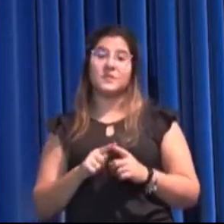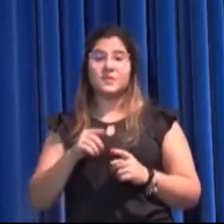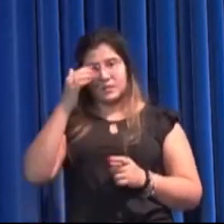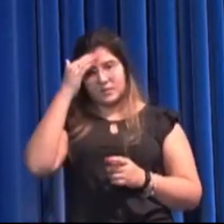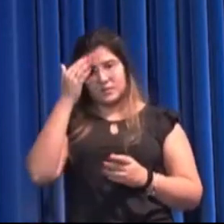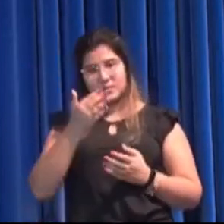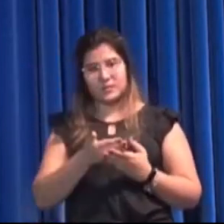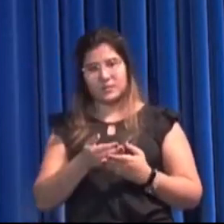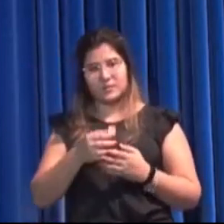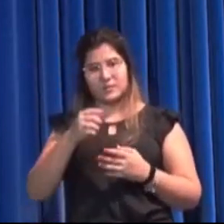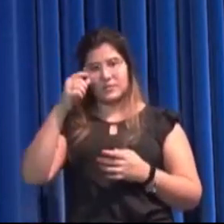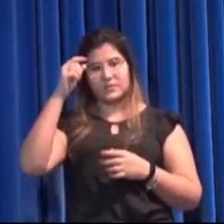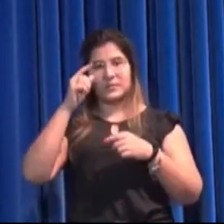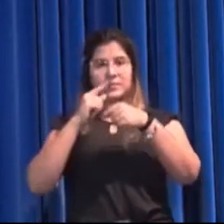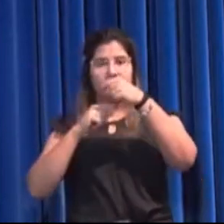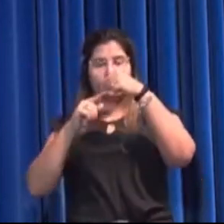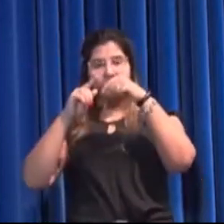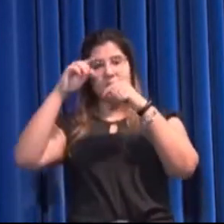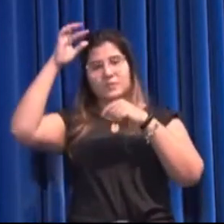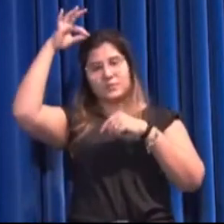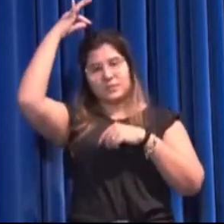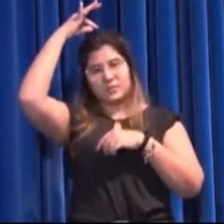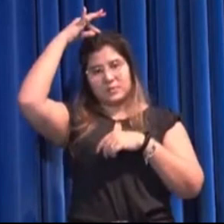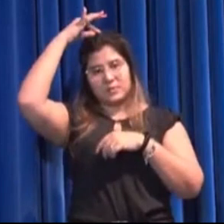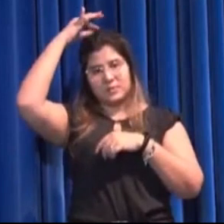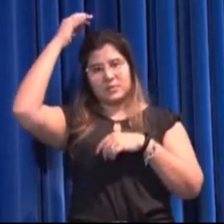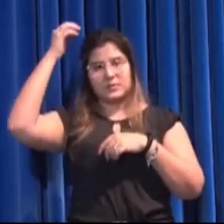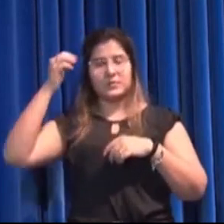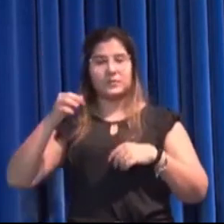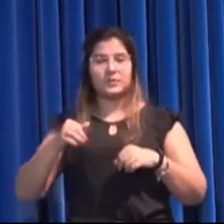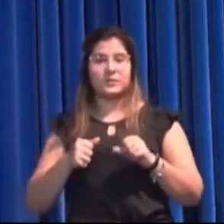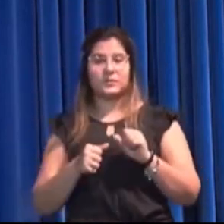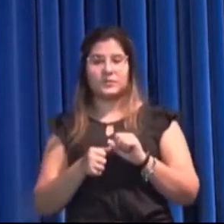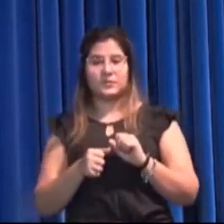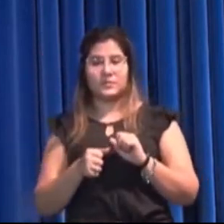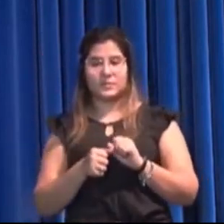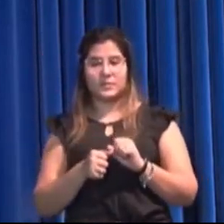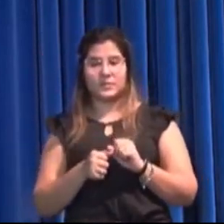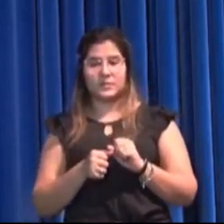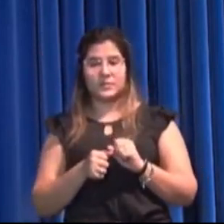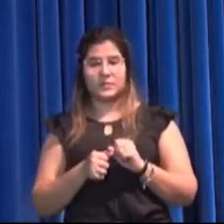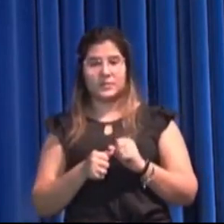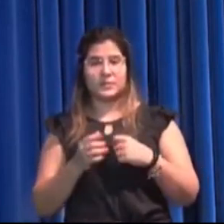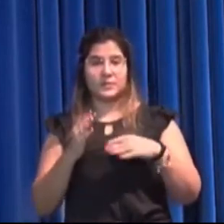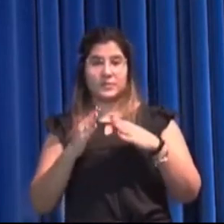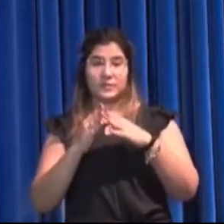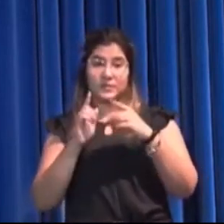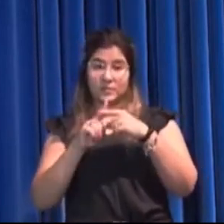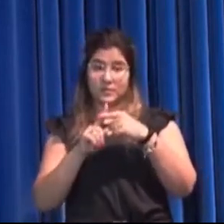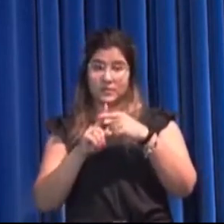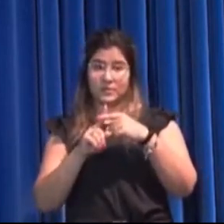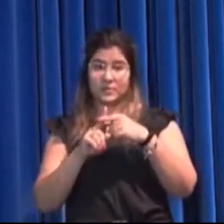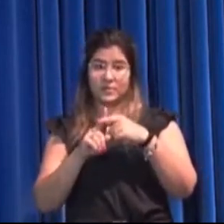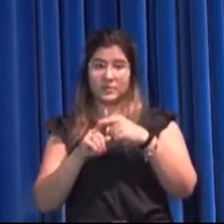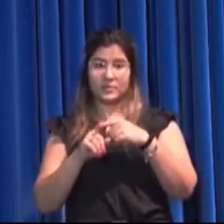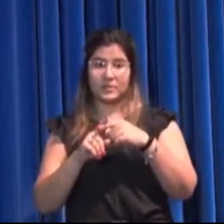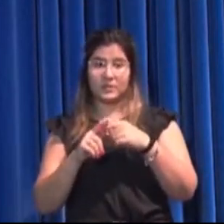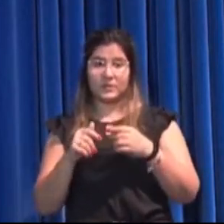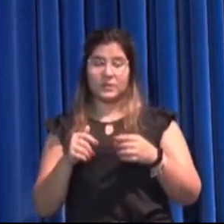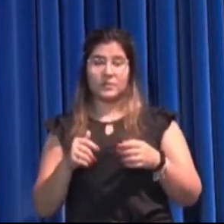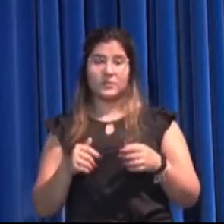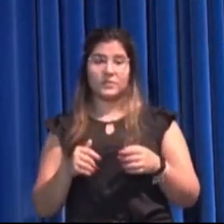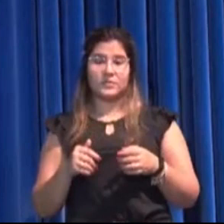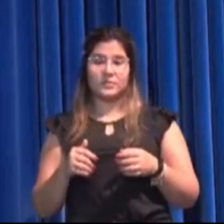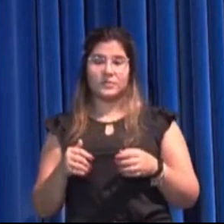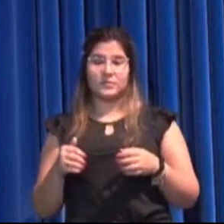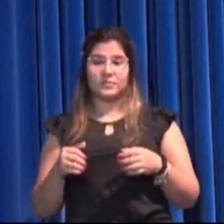o Espírito Santo ele vem agindo no seio da igreja, buscando colocar a igreja no rumo